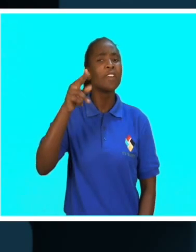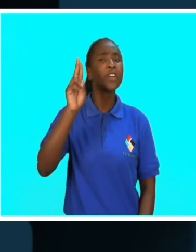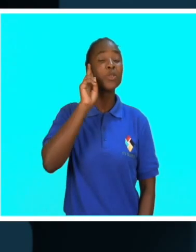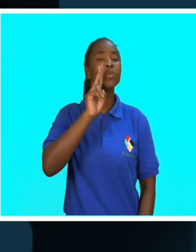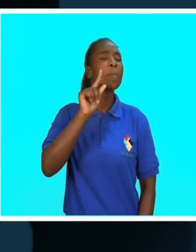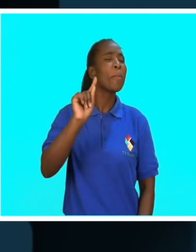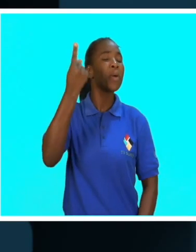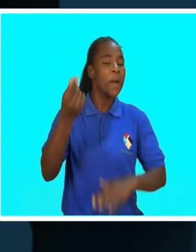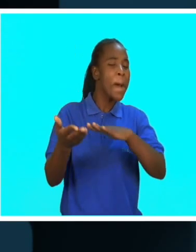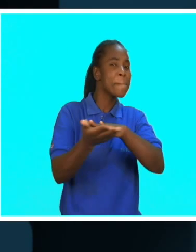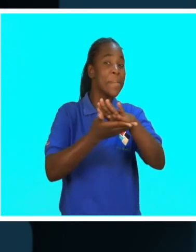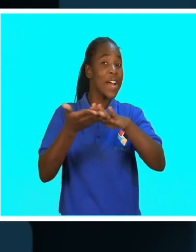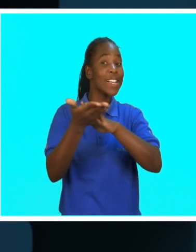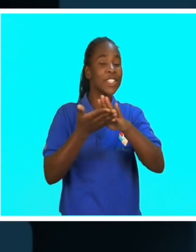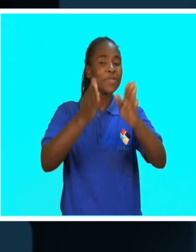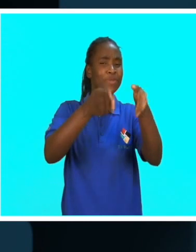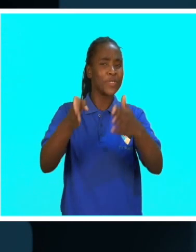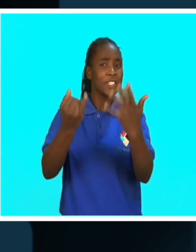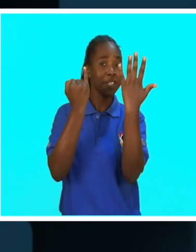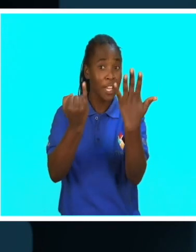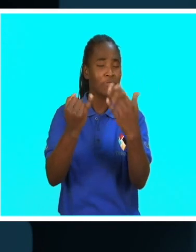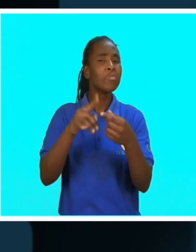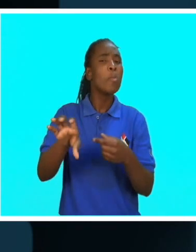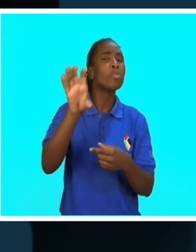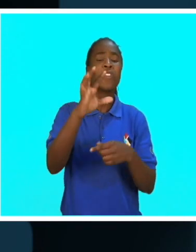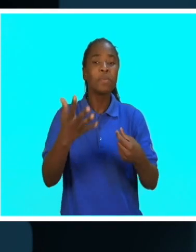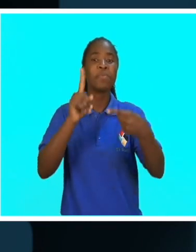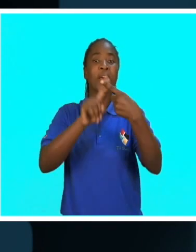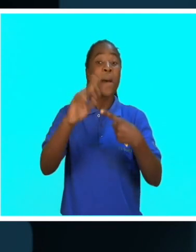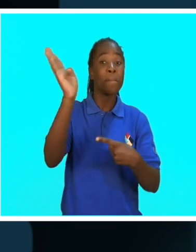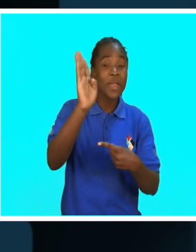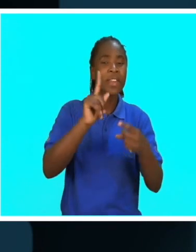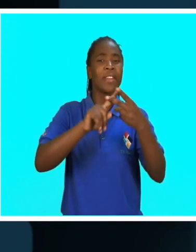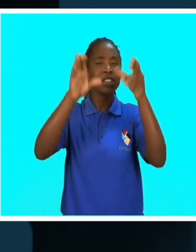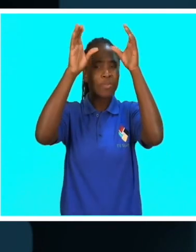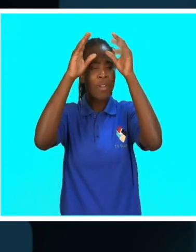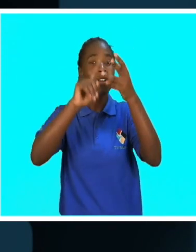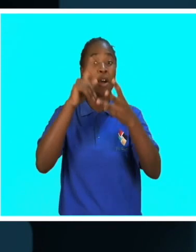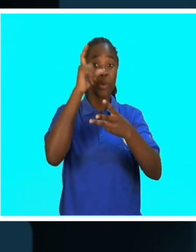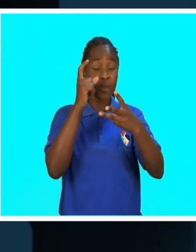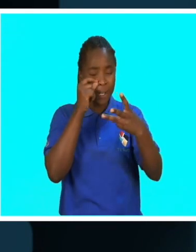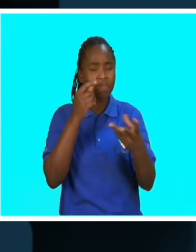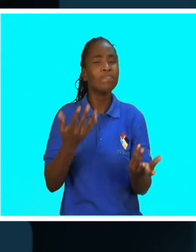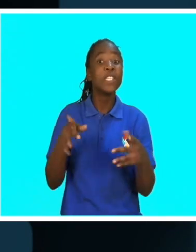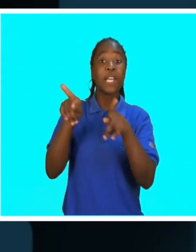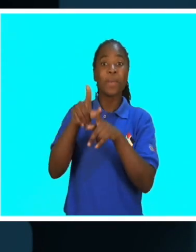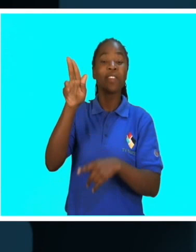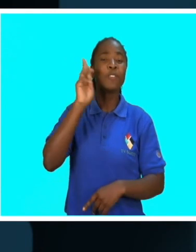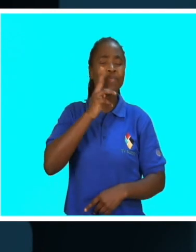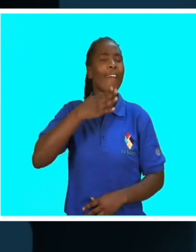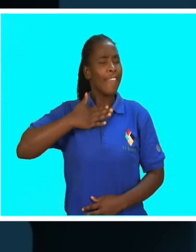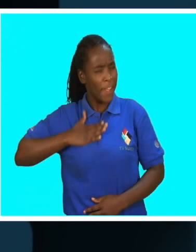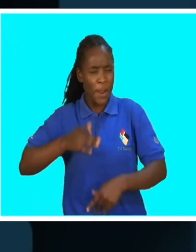A TV Surdo pretende ter correspondentes em todas as províncias do país. Nesta primeira fase, foram capacitados 6